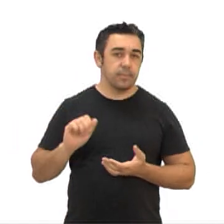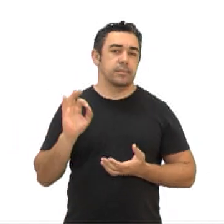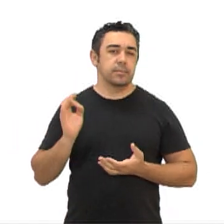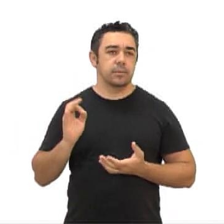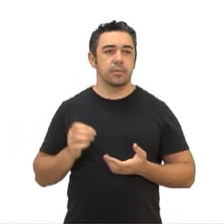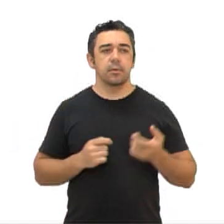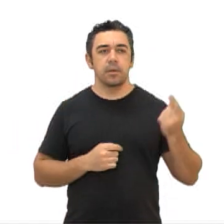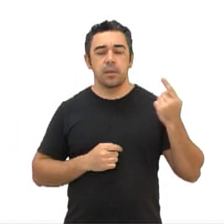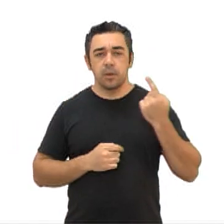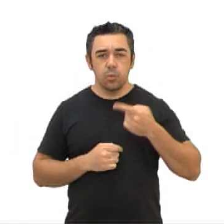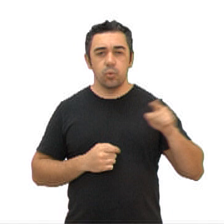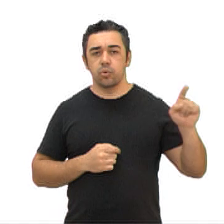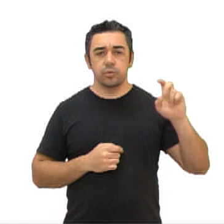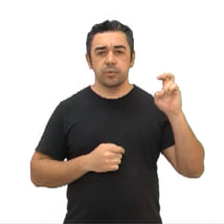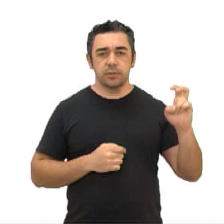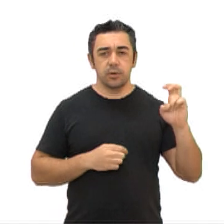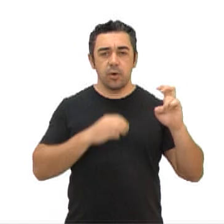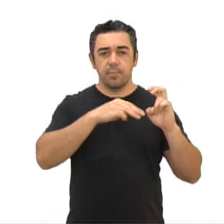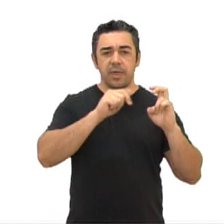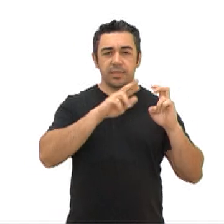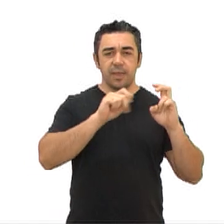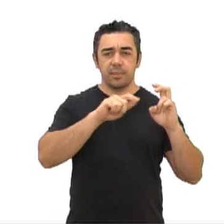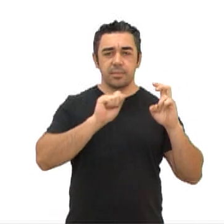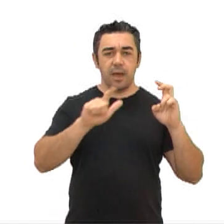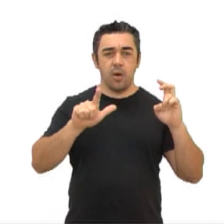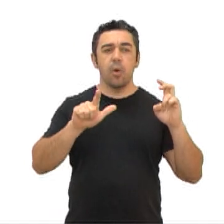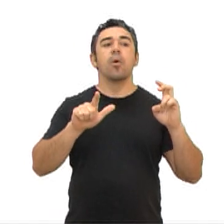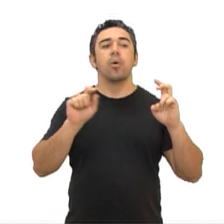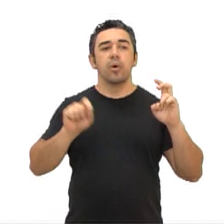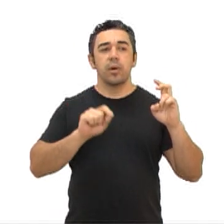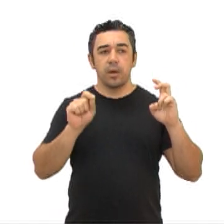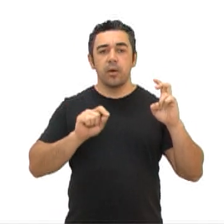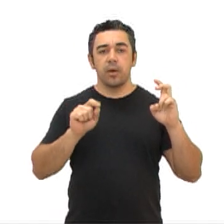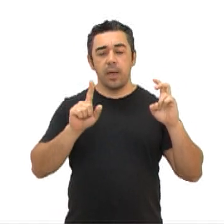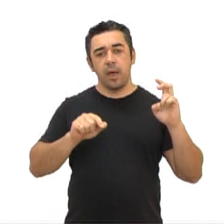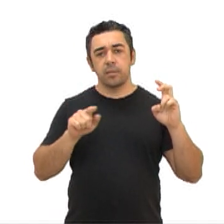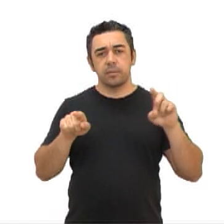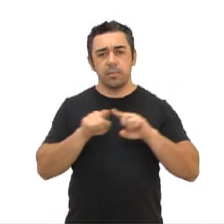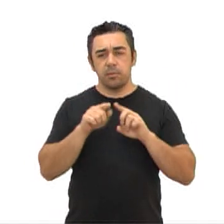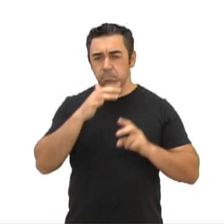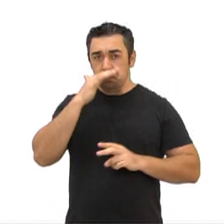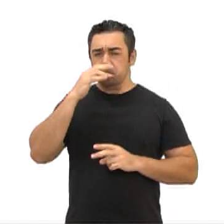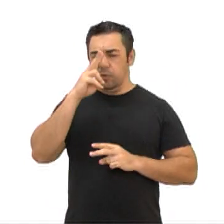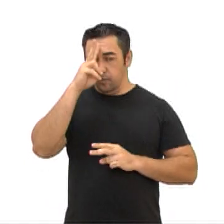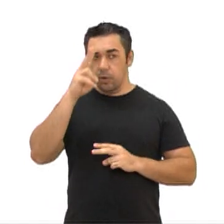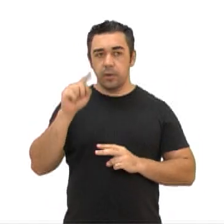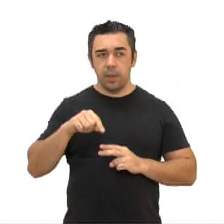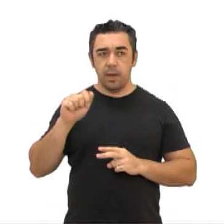cetona. E para finalizar, o metanal, que também é conhecido como formol, é um